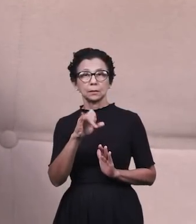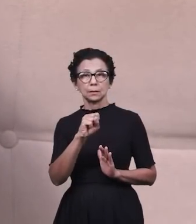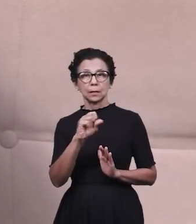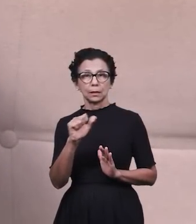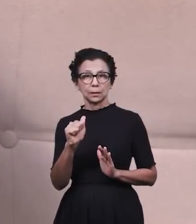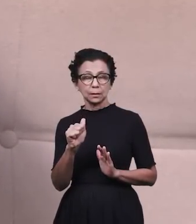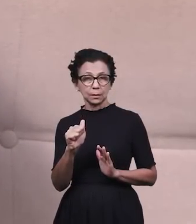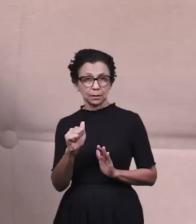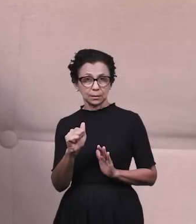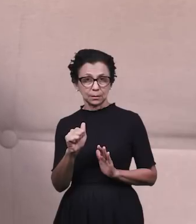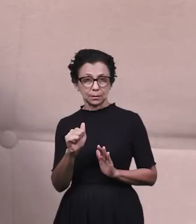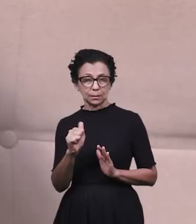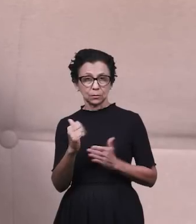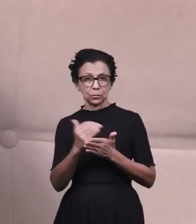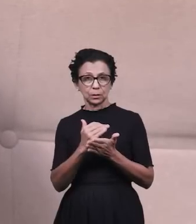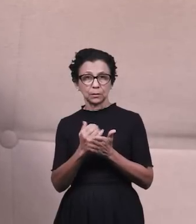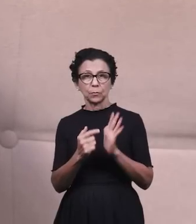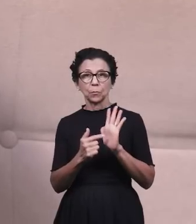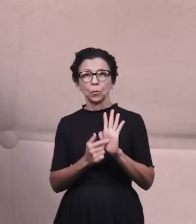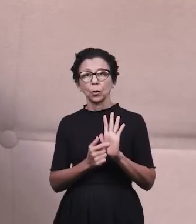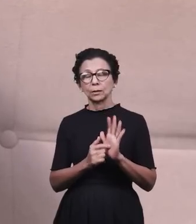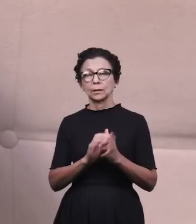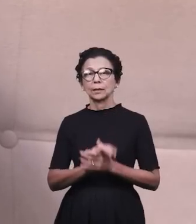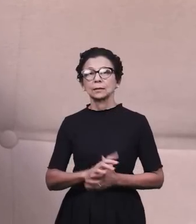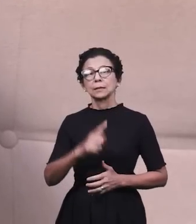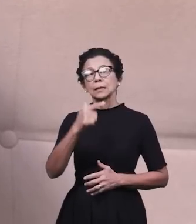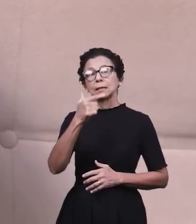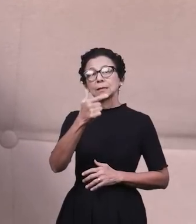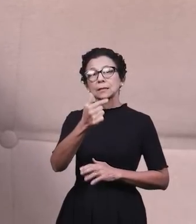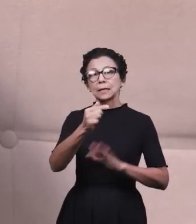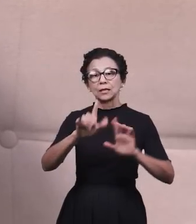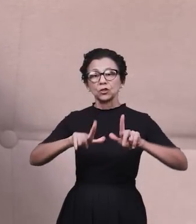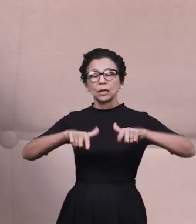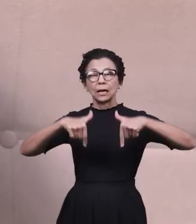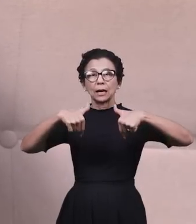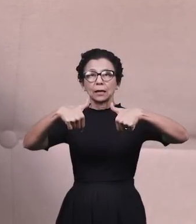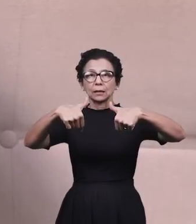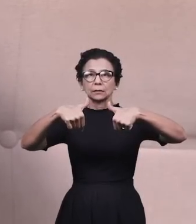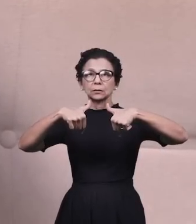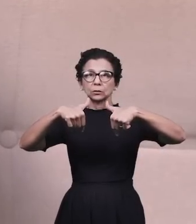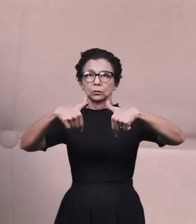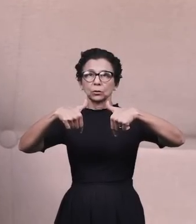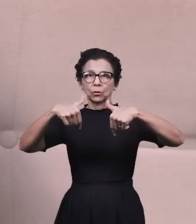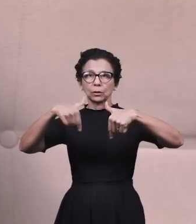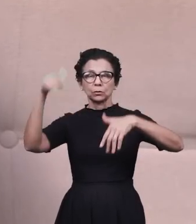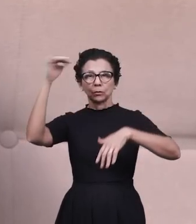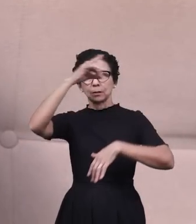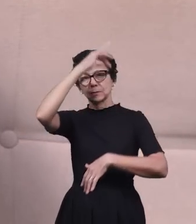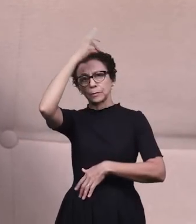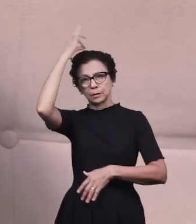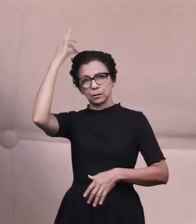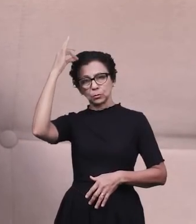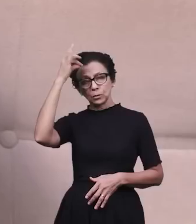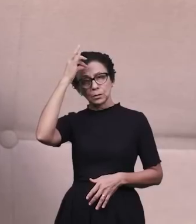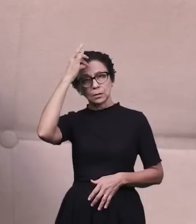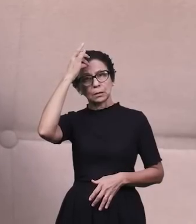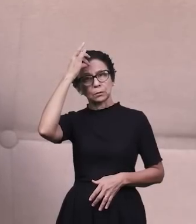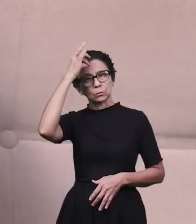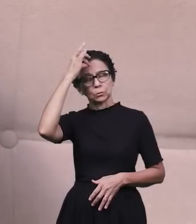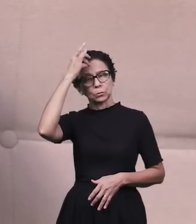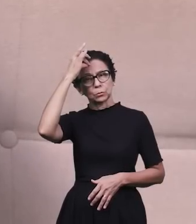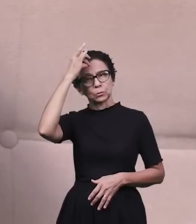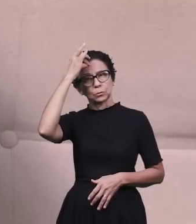as 7 operações, não são 7 Espíritos, as 7 operações do Espírito Santo, dentre